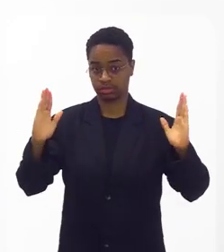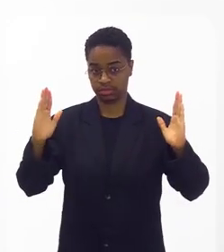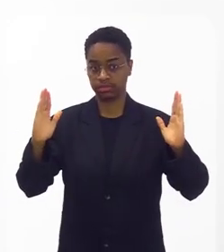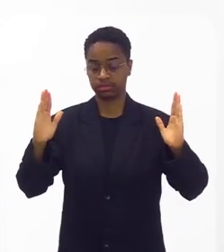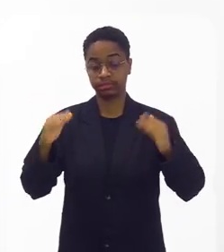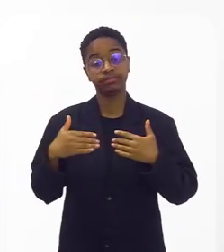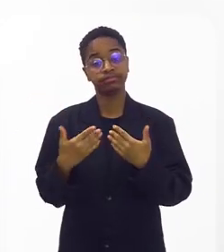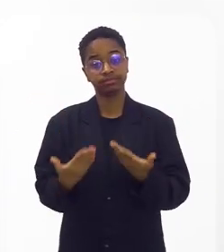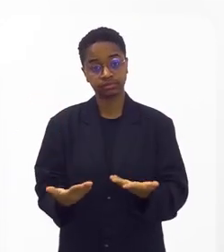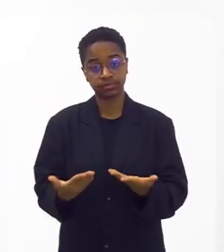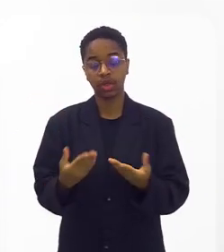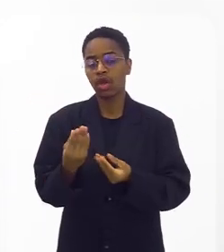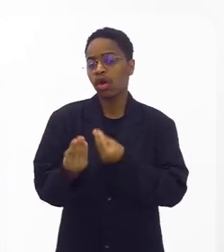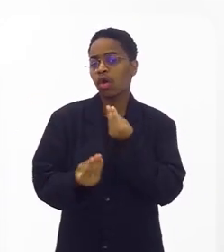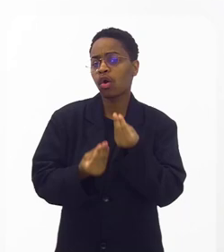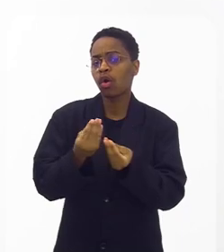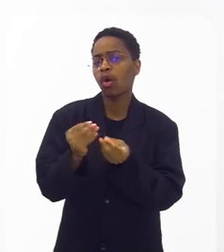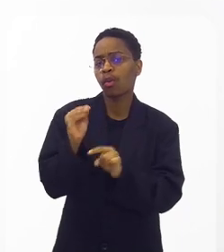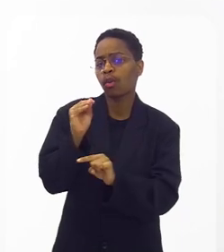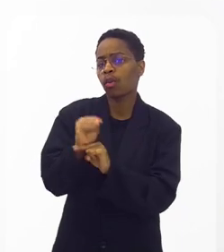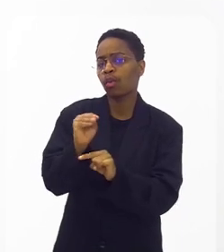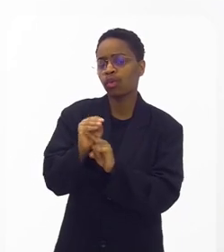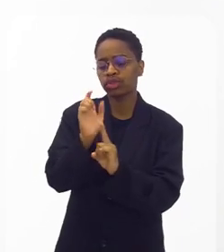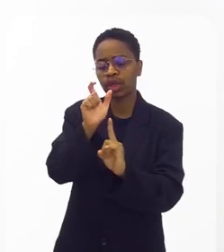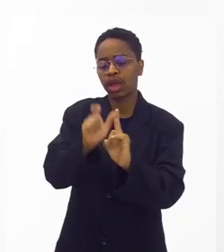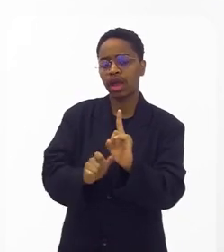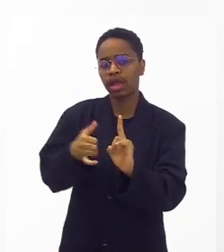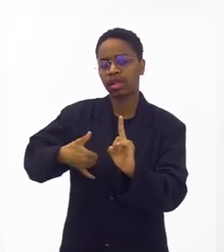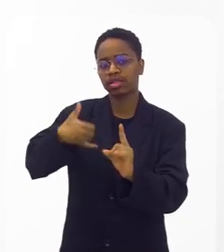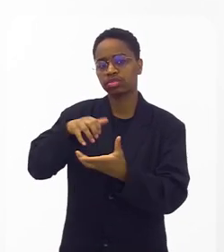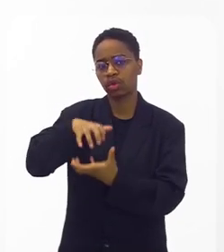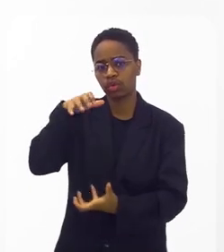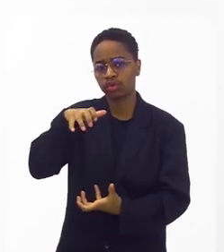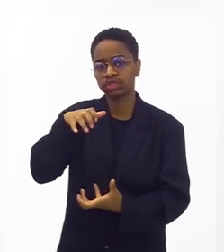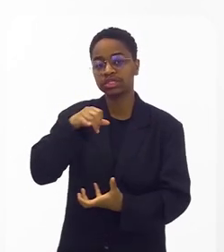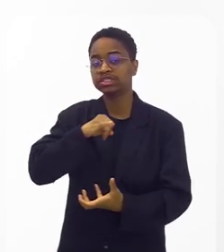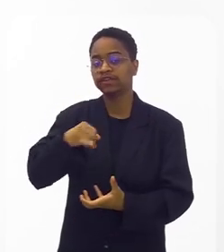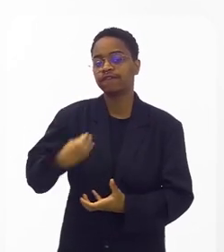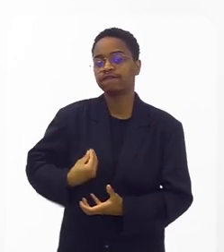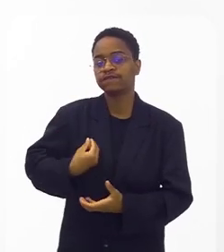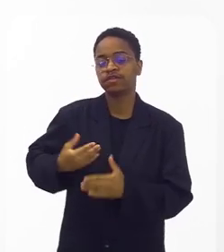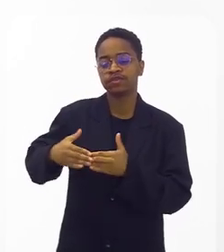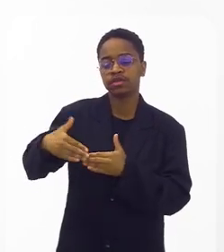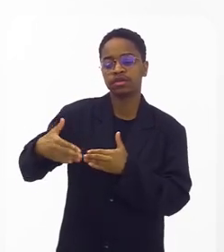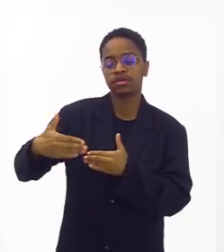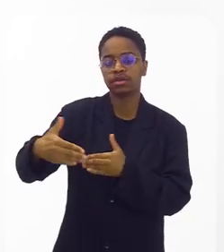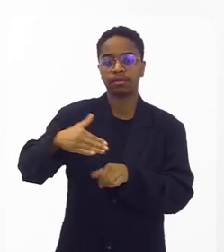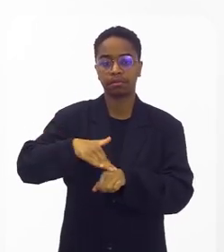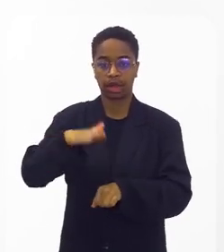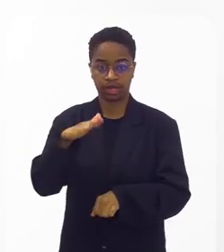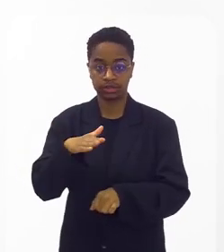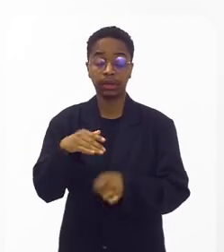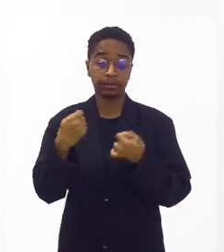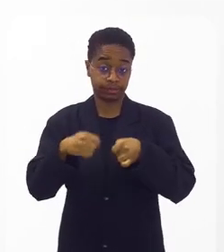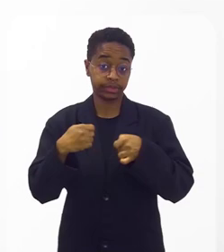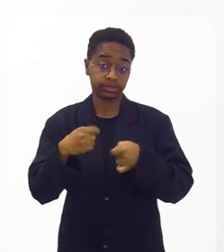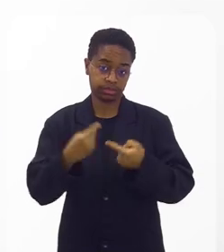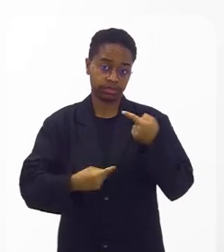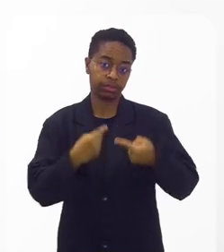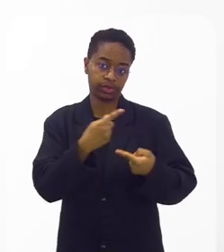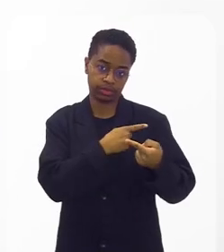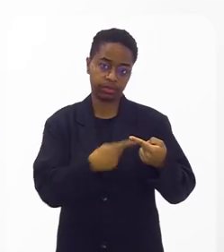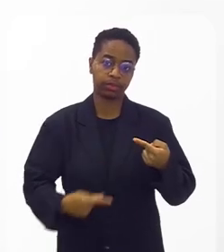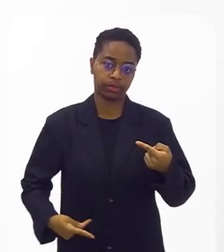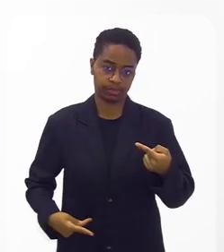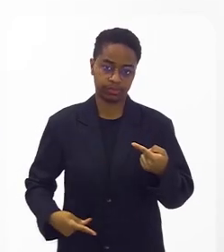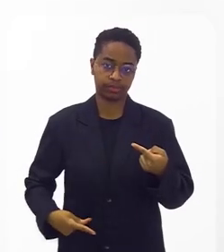né? E como cuidar desta pessoa idosa com expectativa de vida mais longa é com